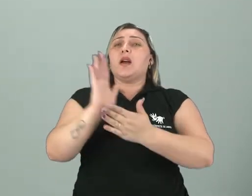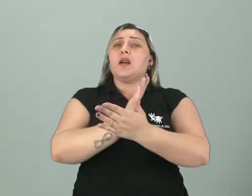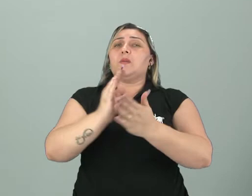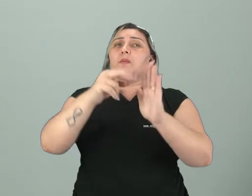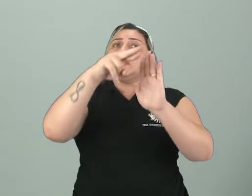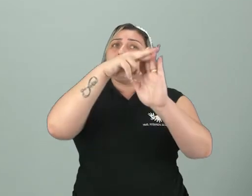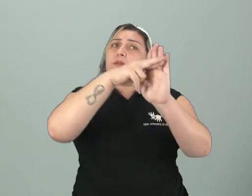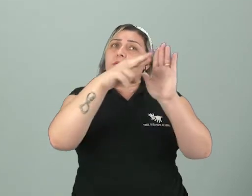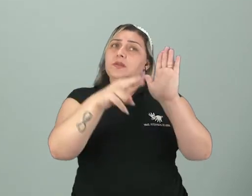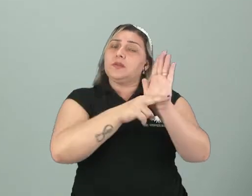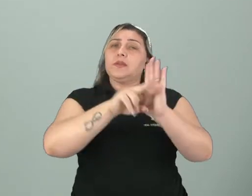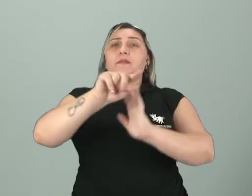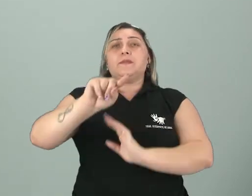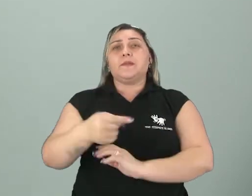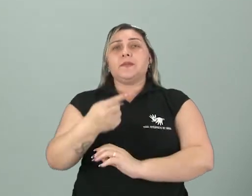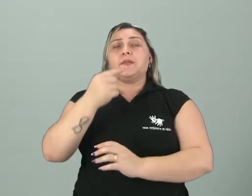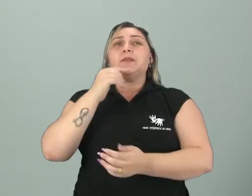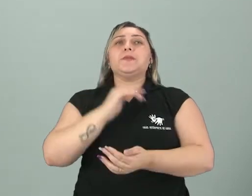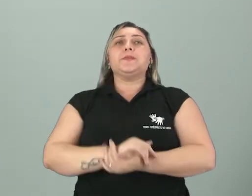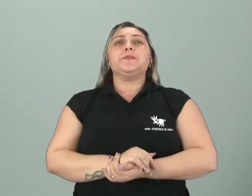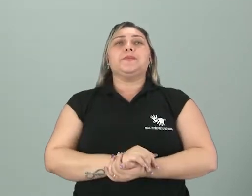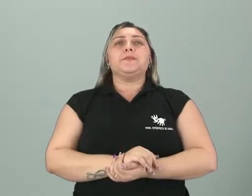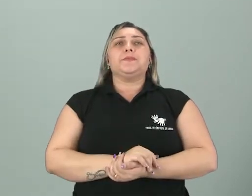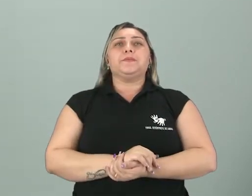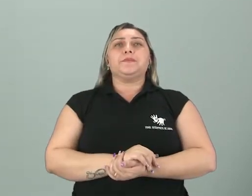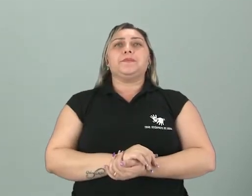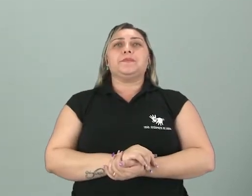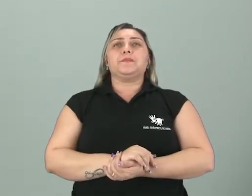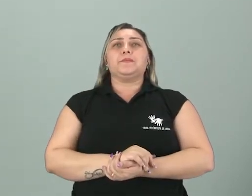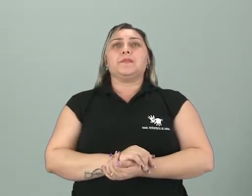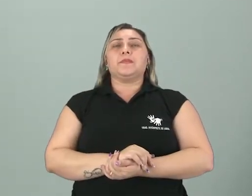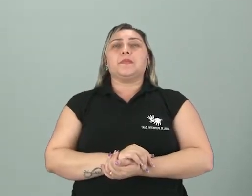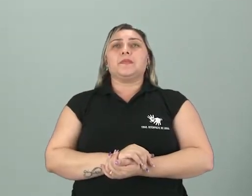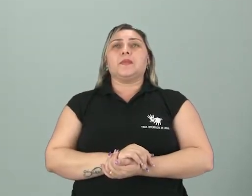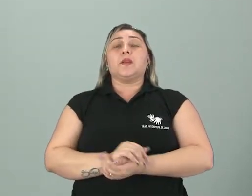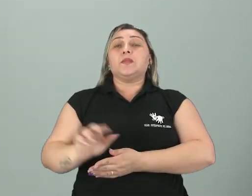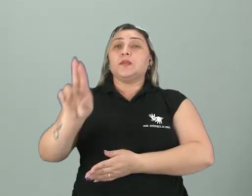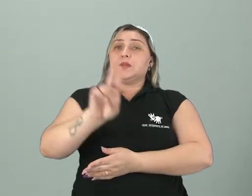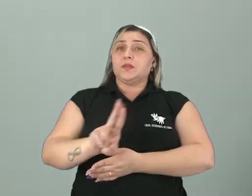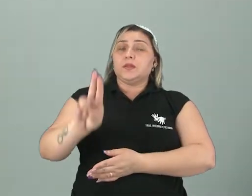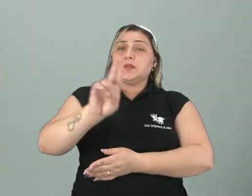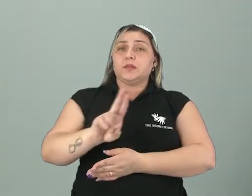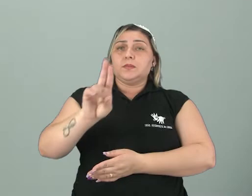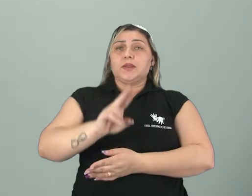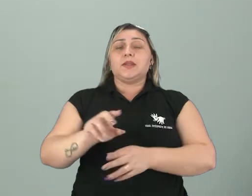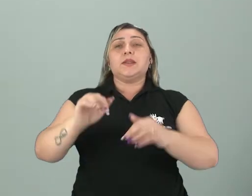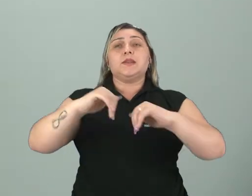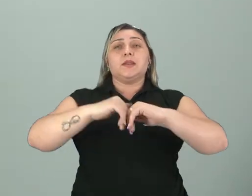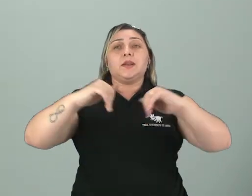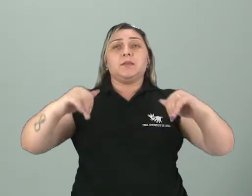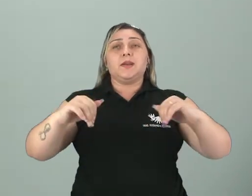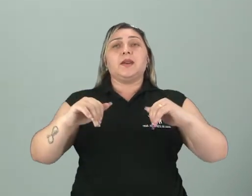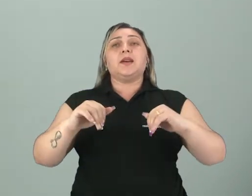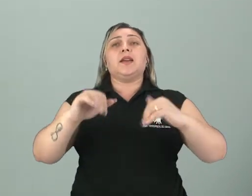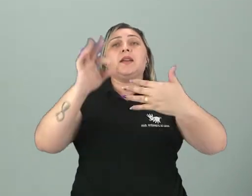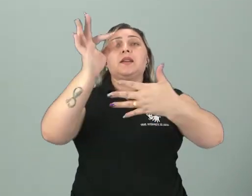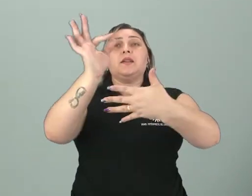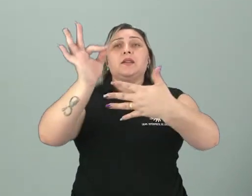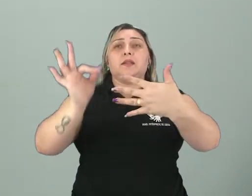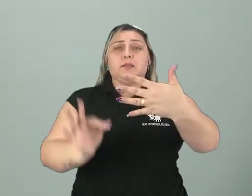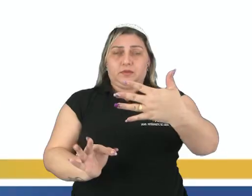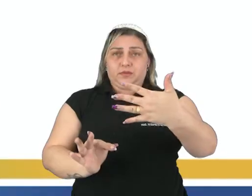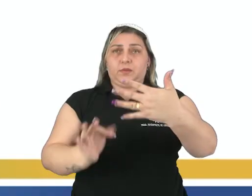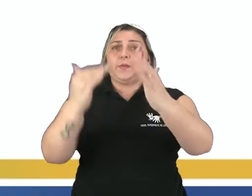algumas regras da vírgula. A vírgula, gente, a maneira mais comum que a utilizamos é para separar itens, para fazer